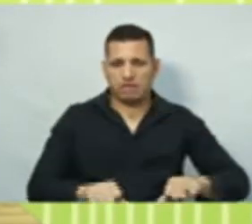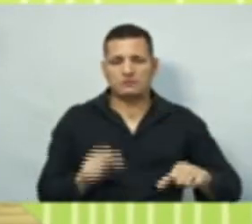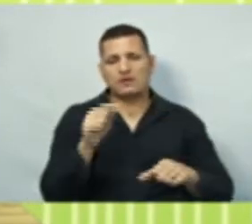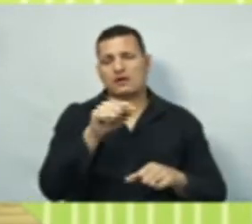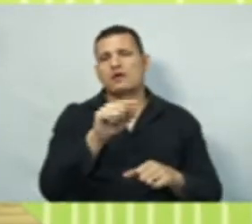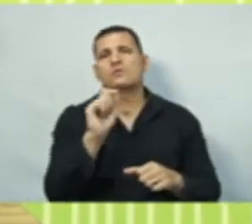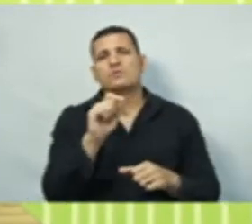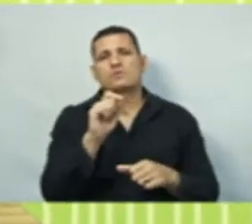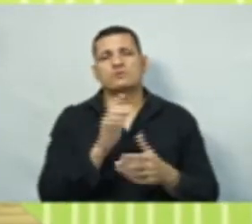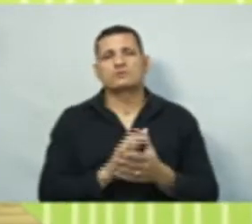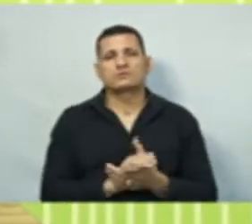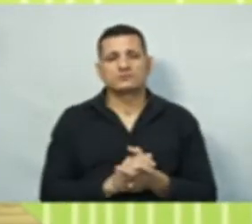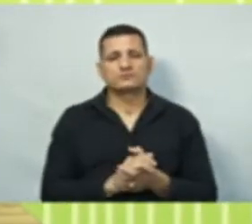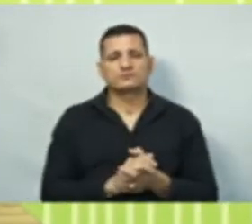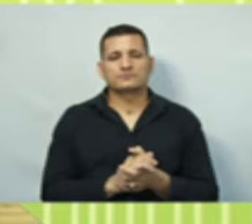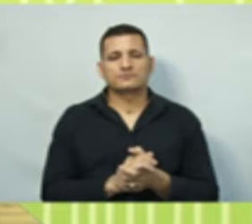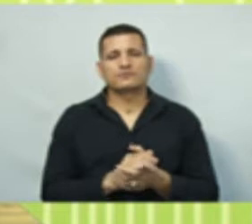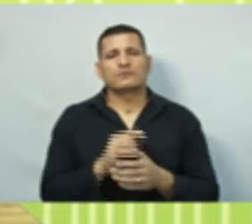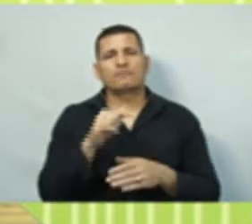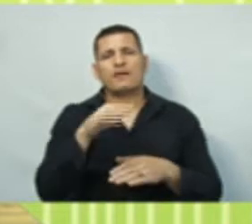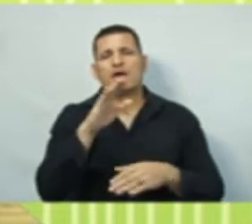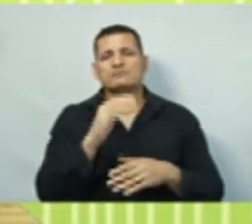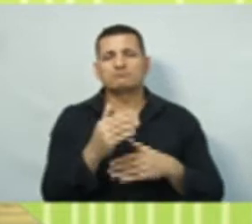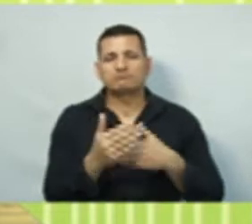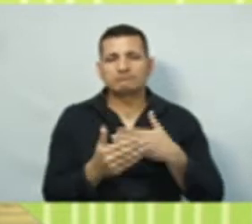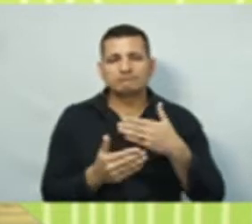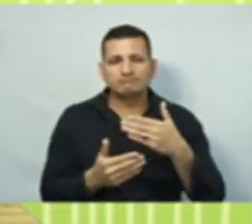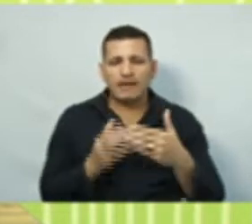eu diria, mais lento.